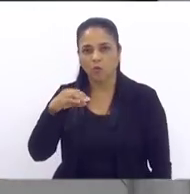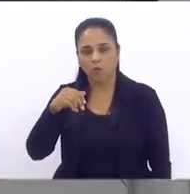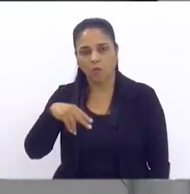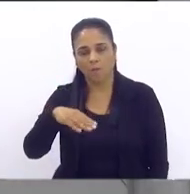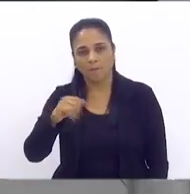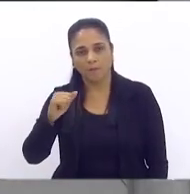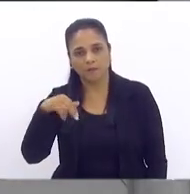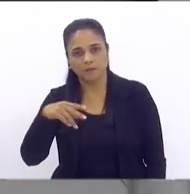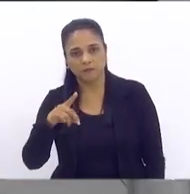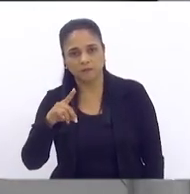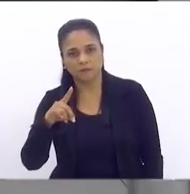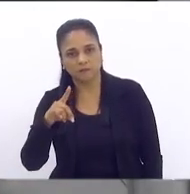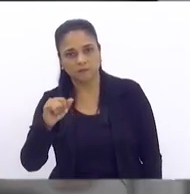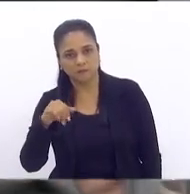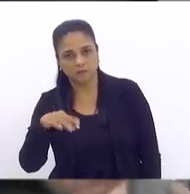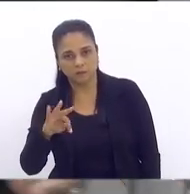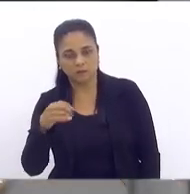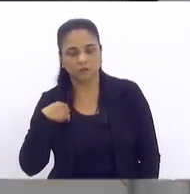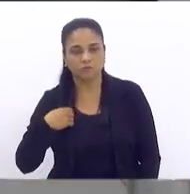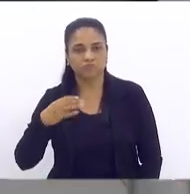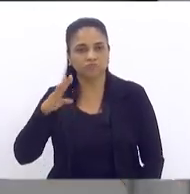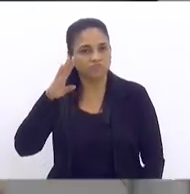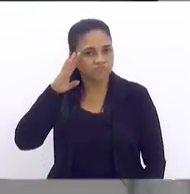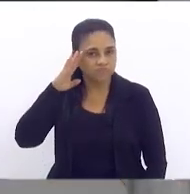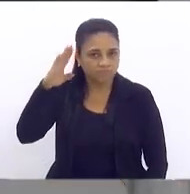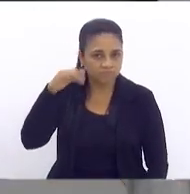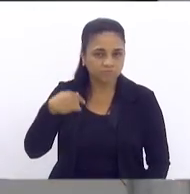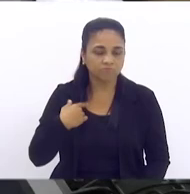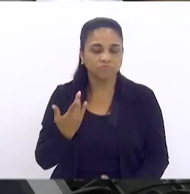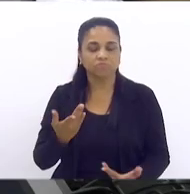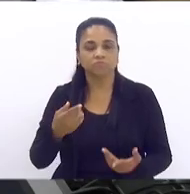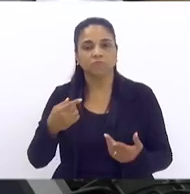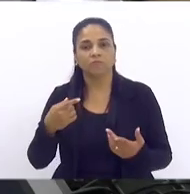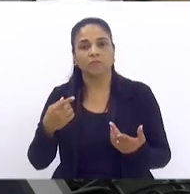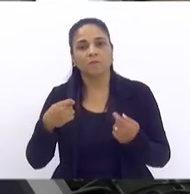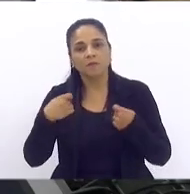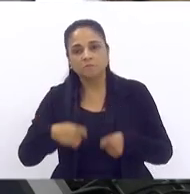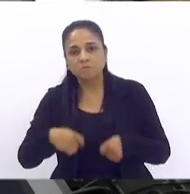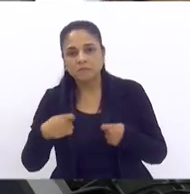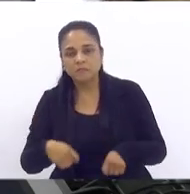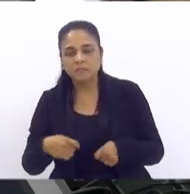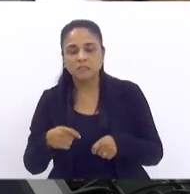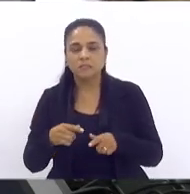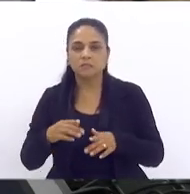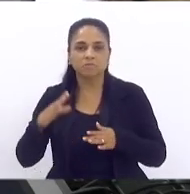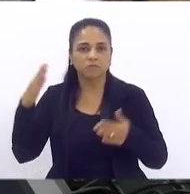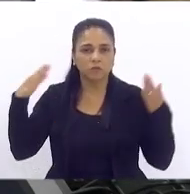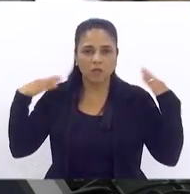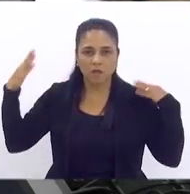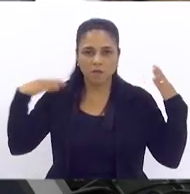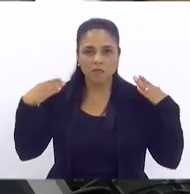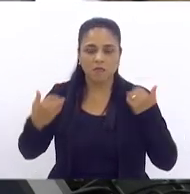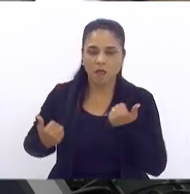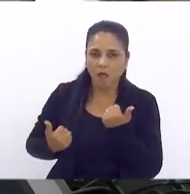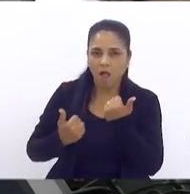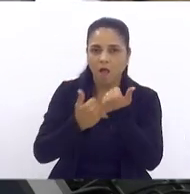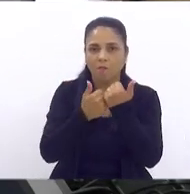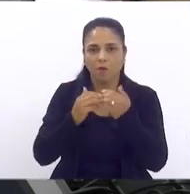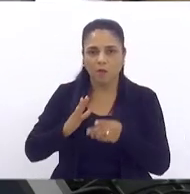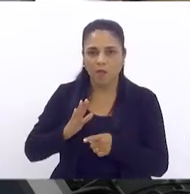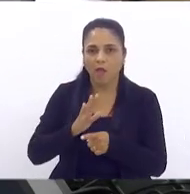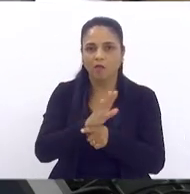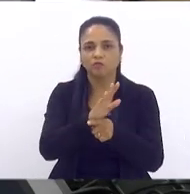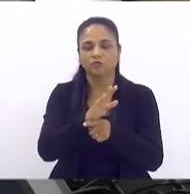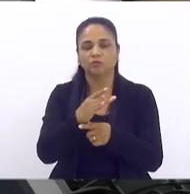algum senador, algum deputado federal a levar isso à frente, mas é fundamental que a Marinha colabore com a Polícia Federal